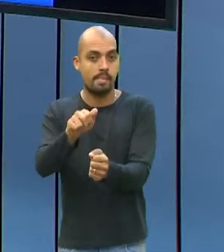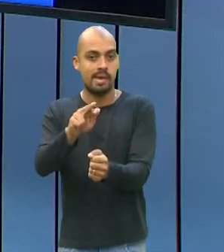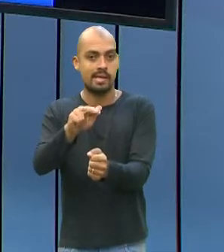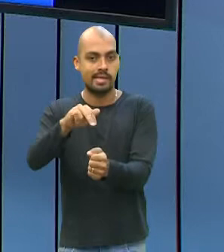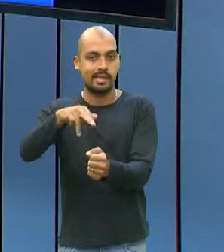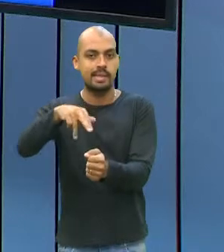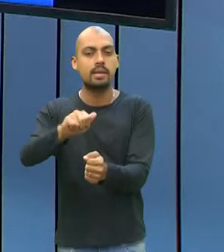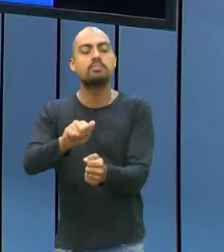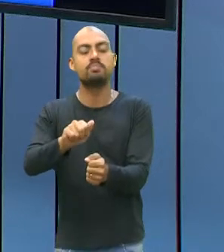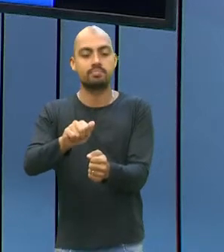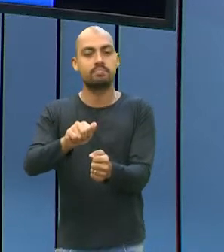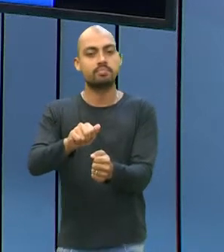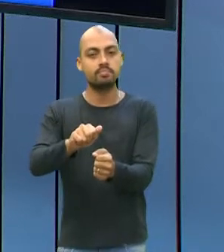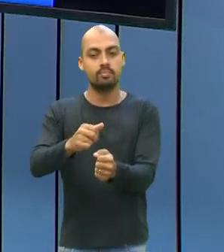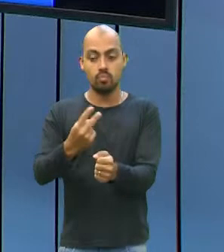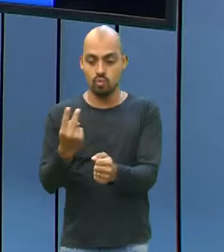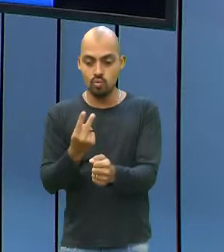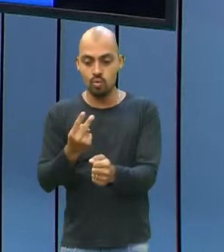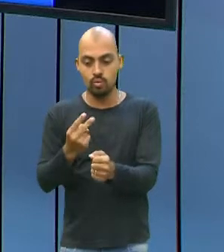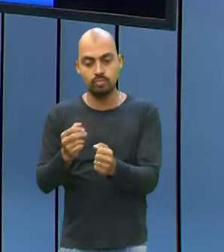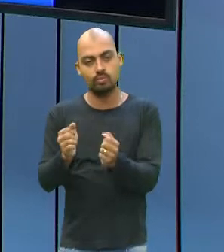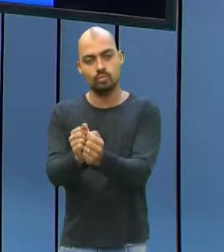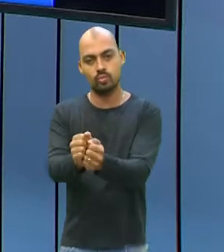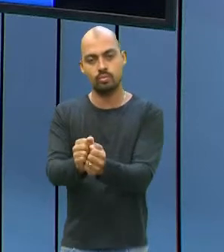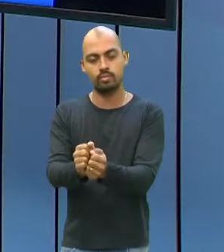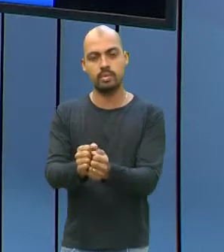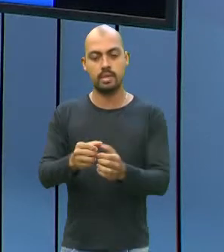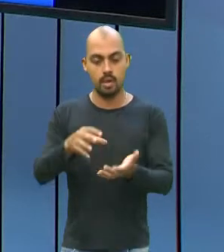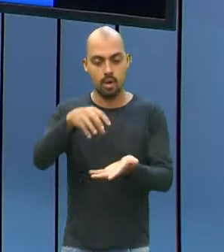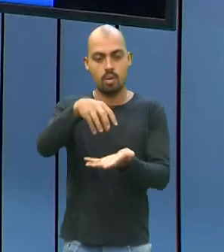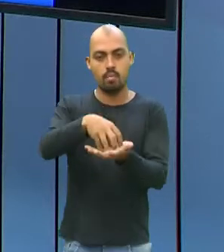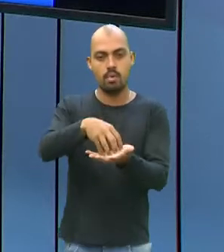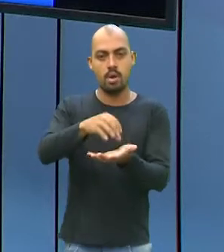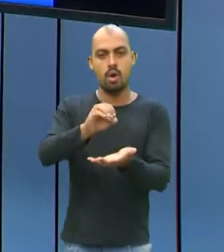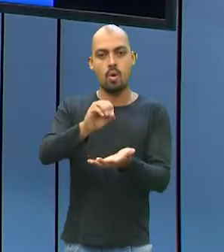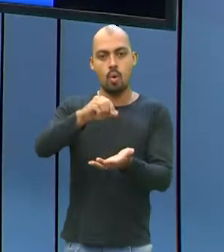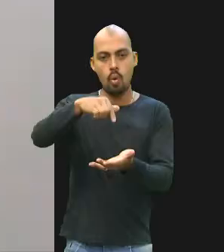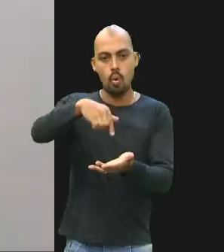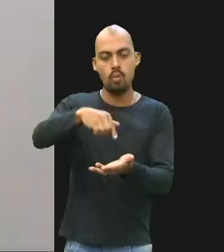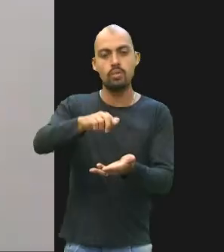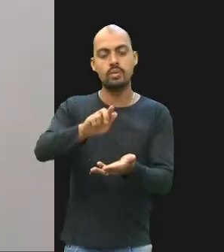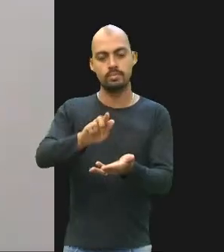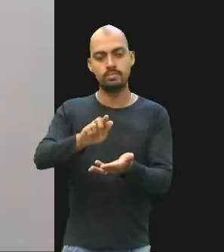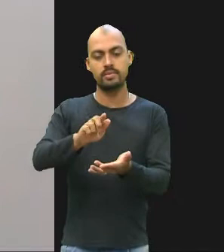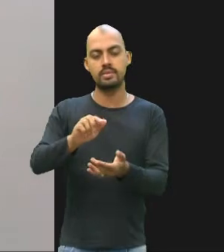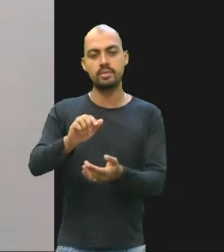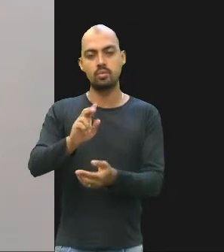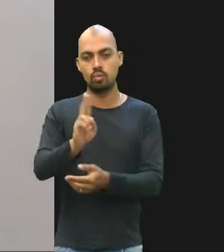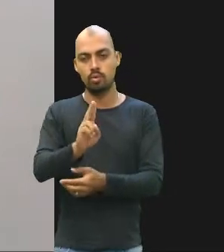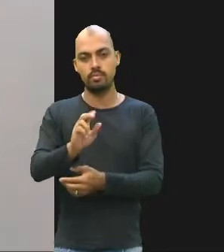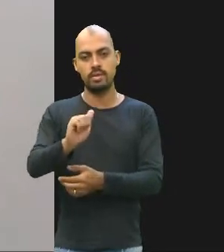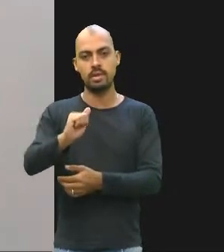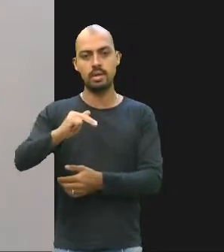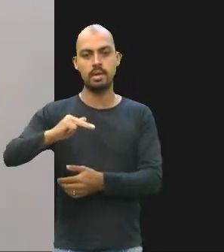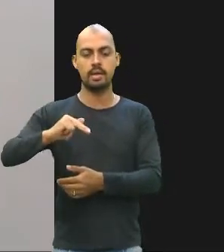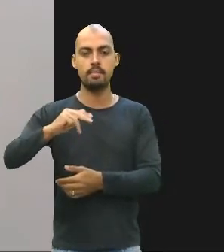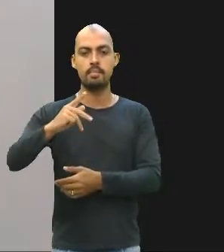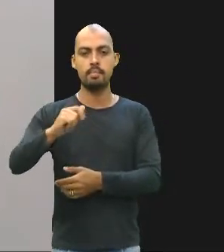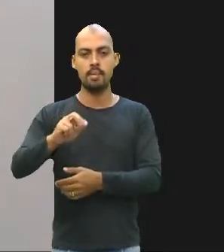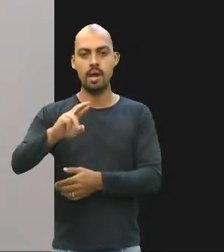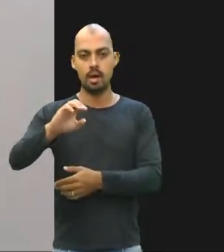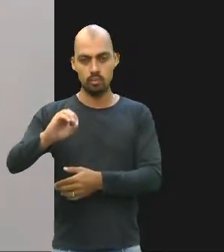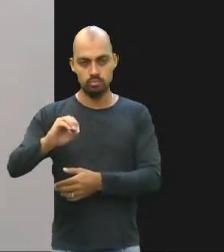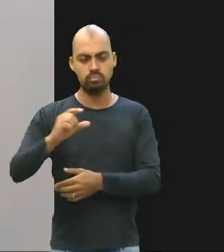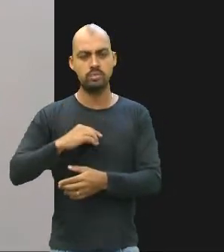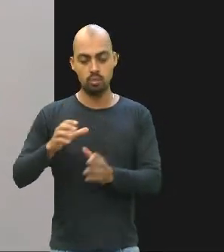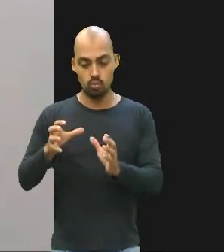hospital veterinário. E a gente foi pela Ampara, que é uma ONG, né, Ampara Silvestres. E a gente montou uma